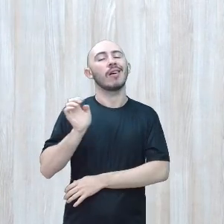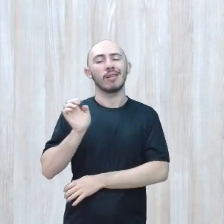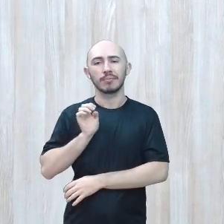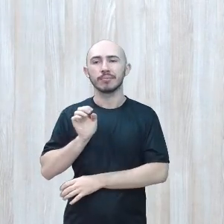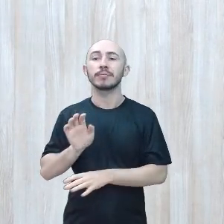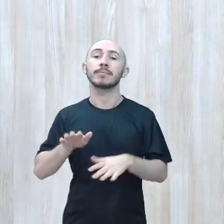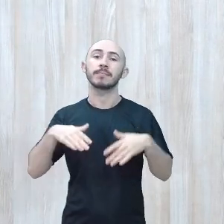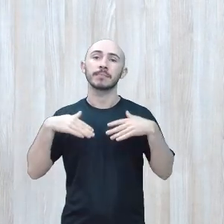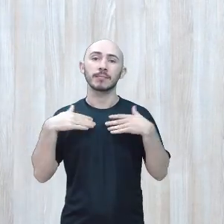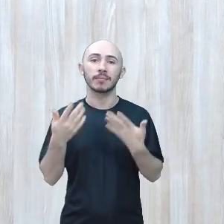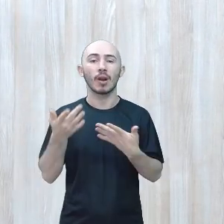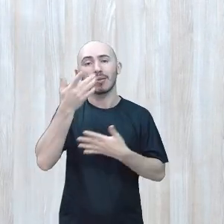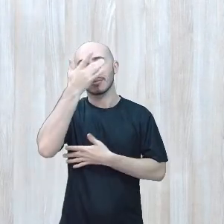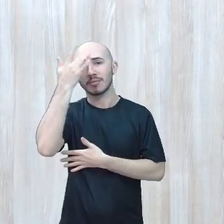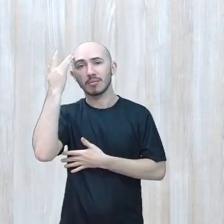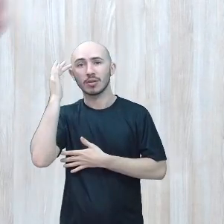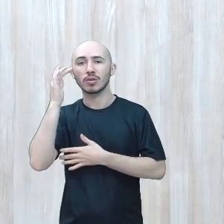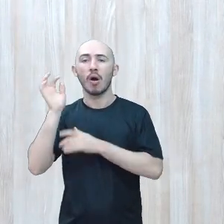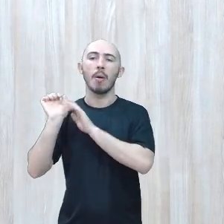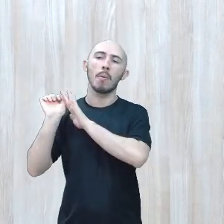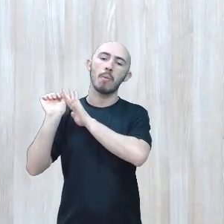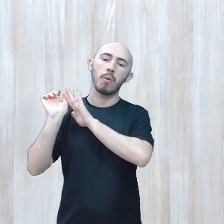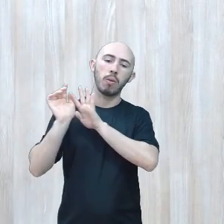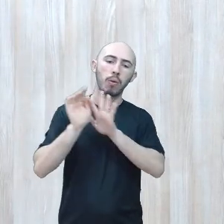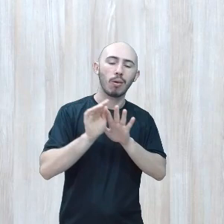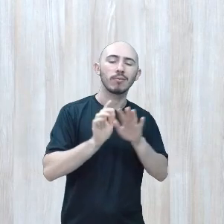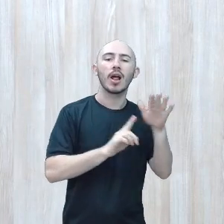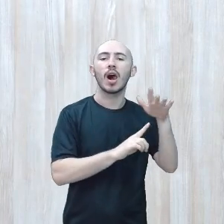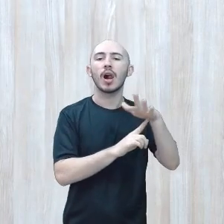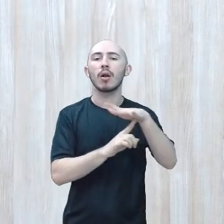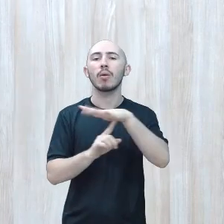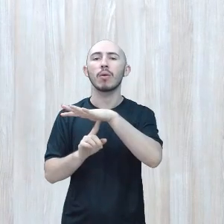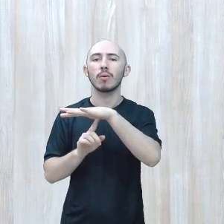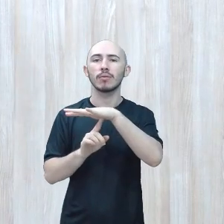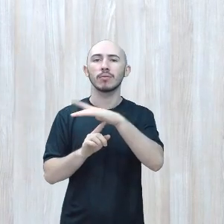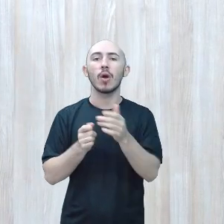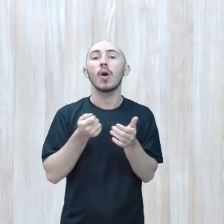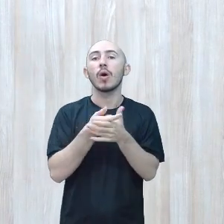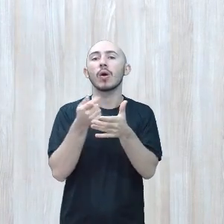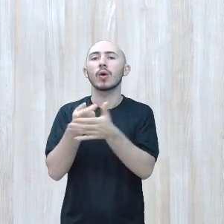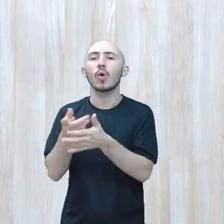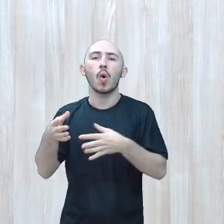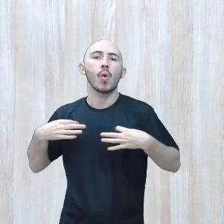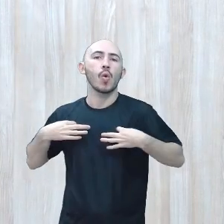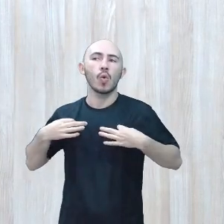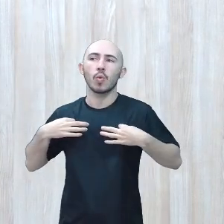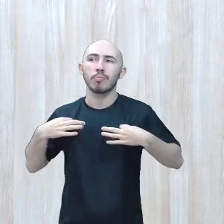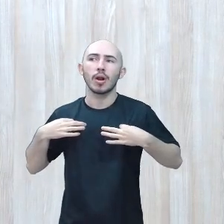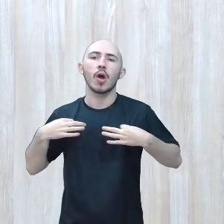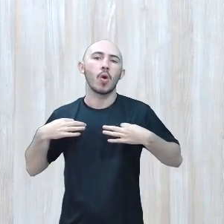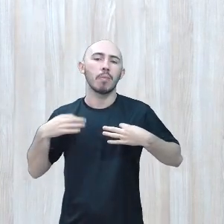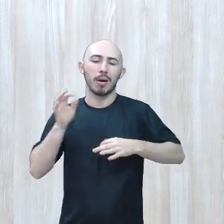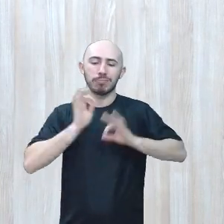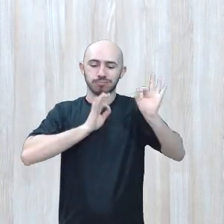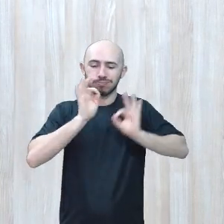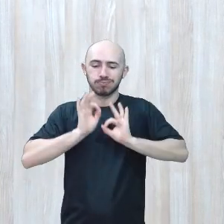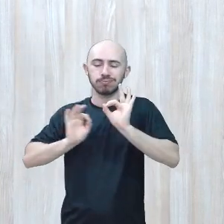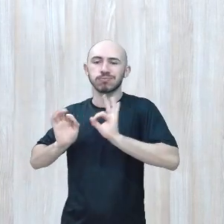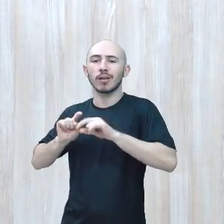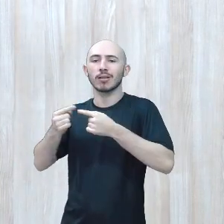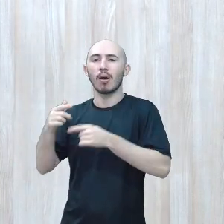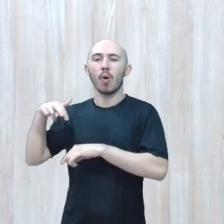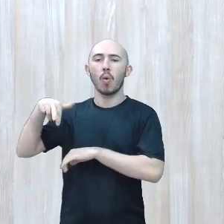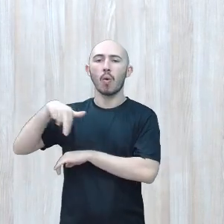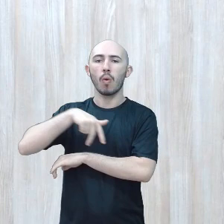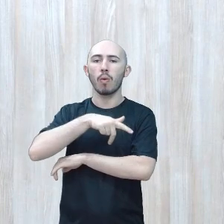elas vai na feirinha, compra as roupas toda emperiquitada e vai andar